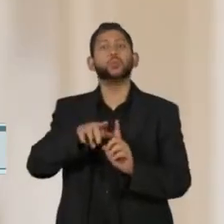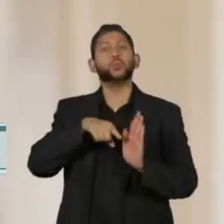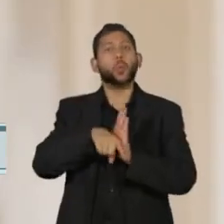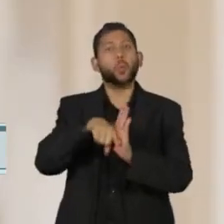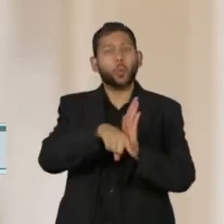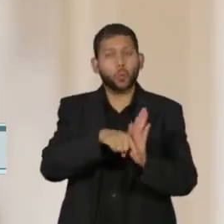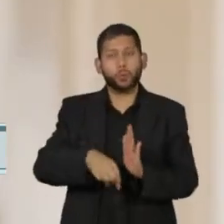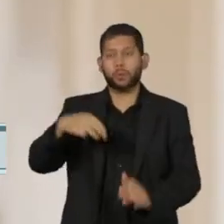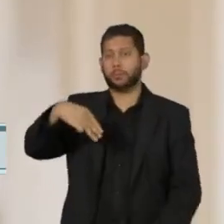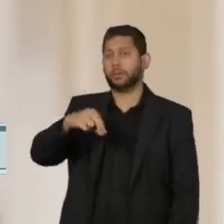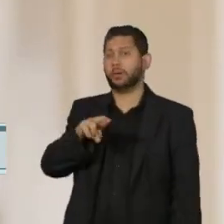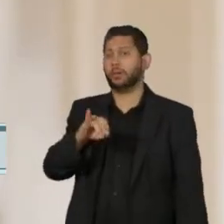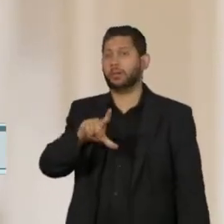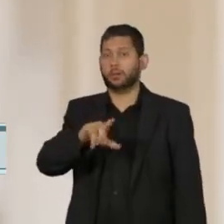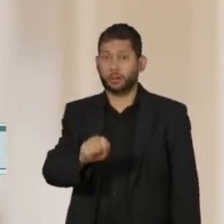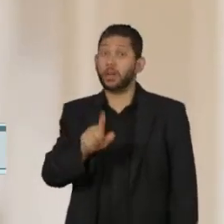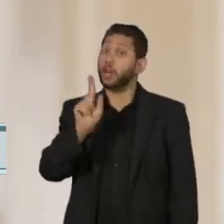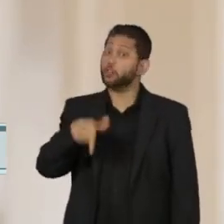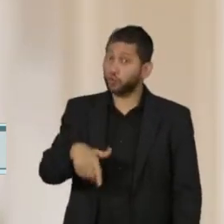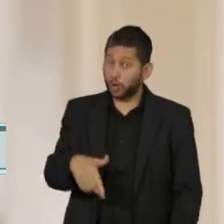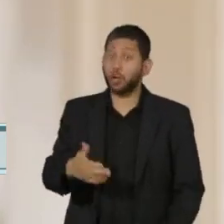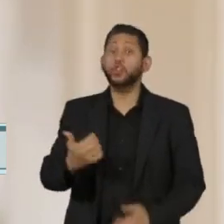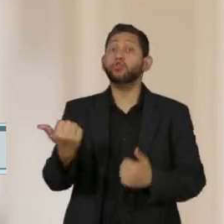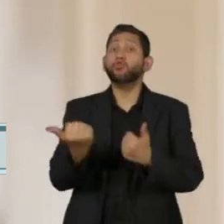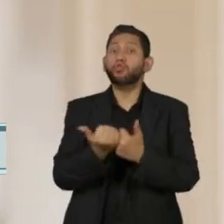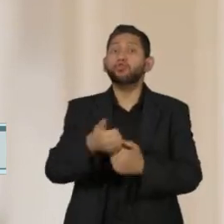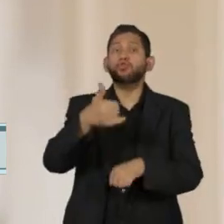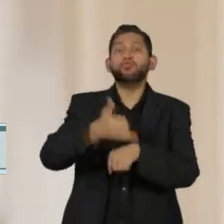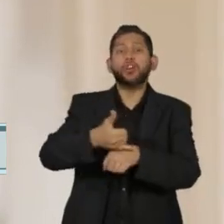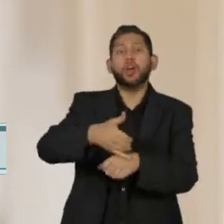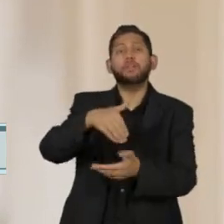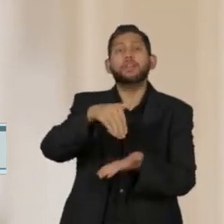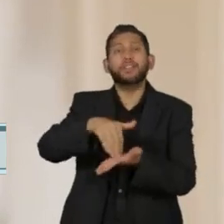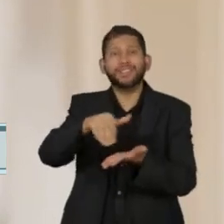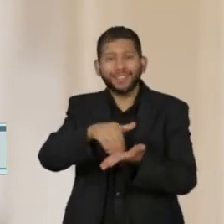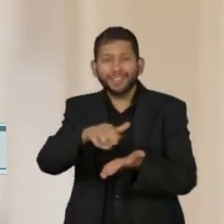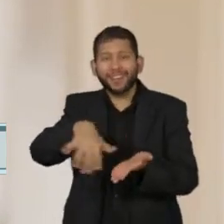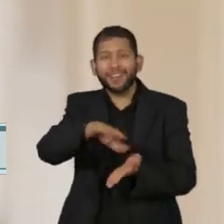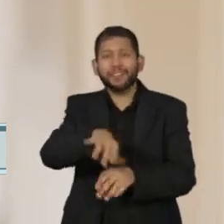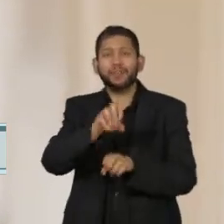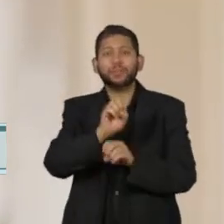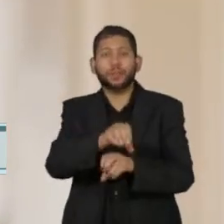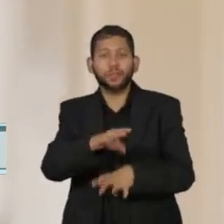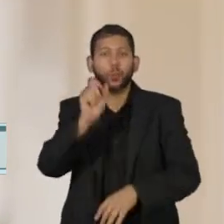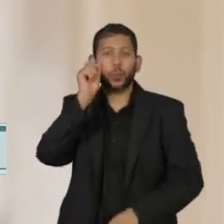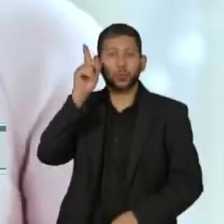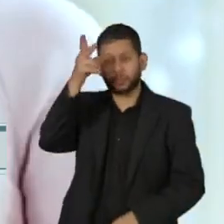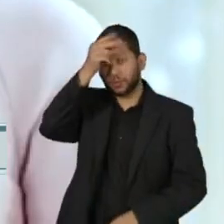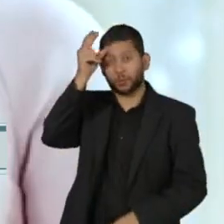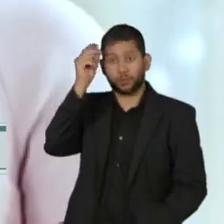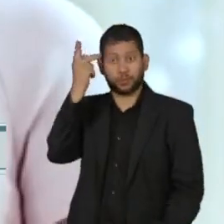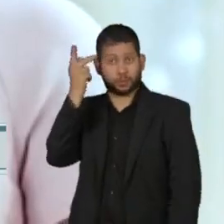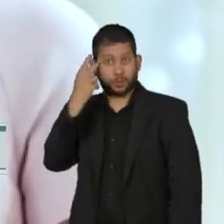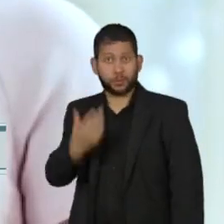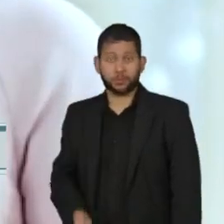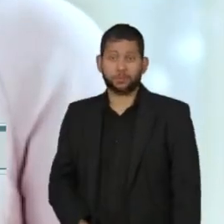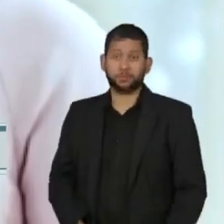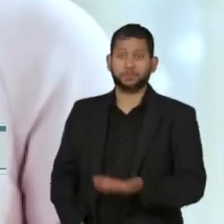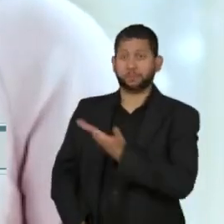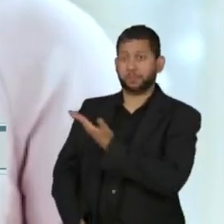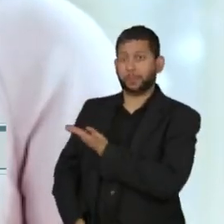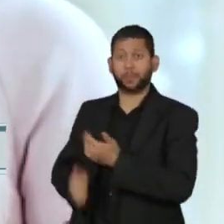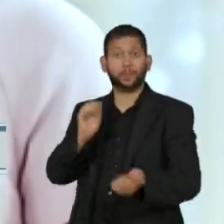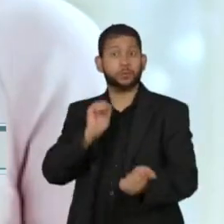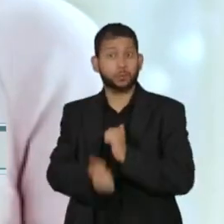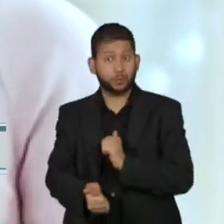Marton ela foi chefe de gabinete da secretaria de cultura e da Educação da Prefeitura de São Paulo no Esporte